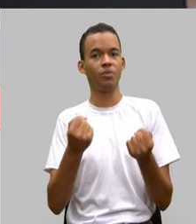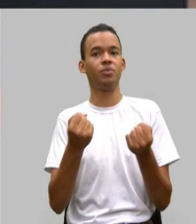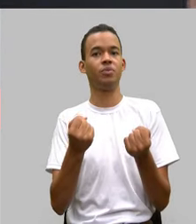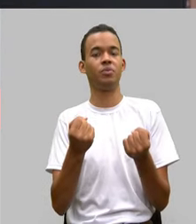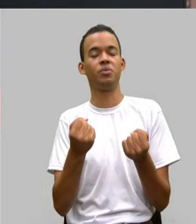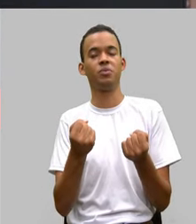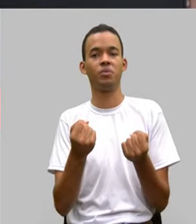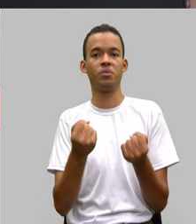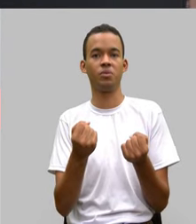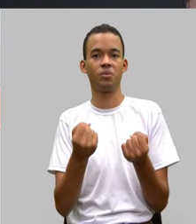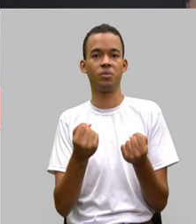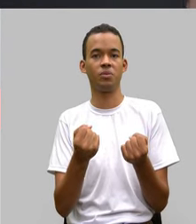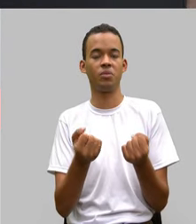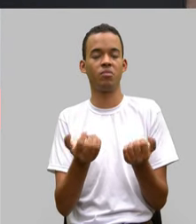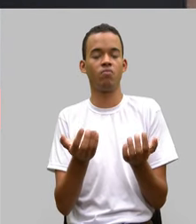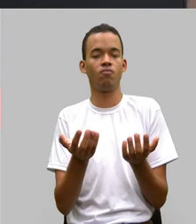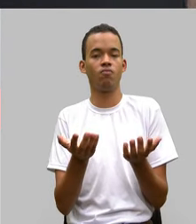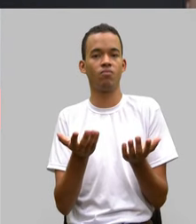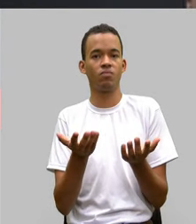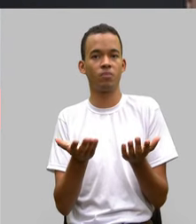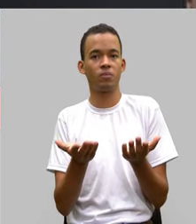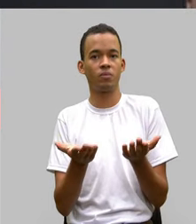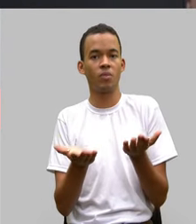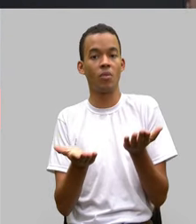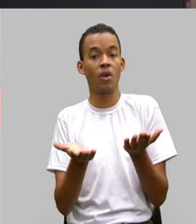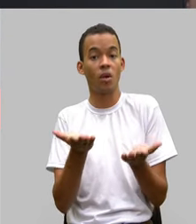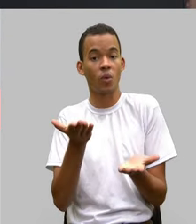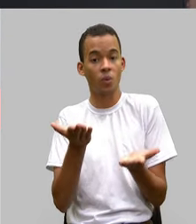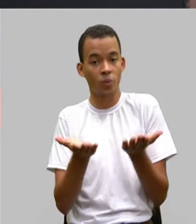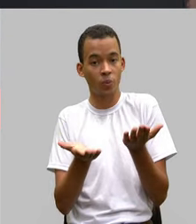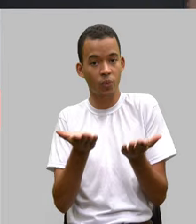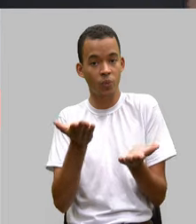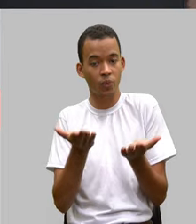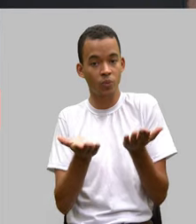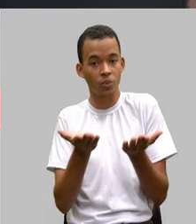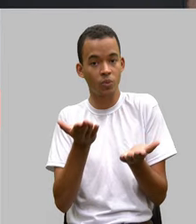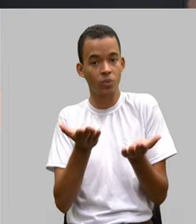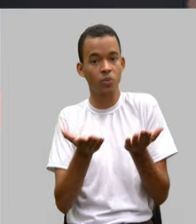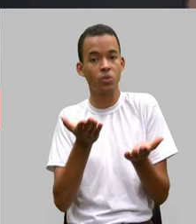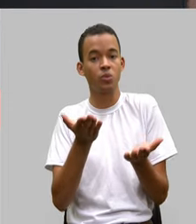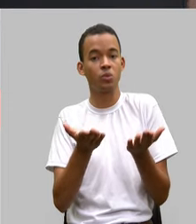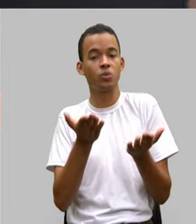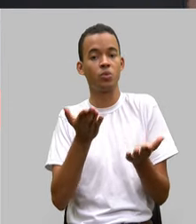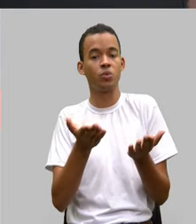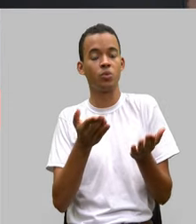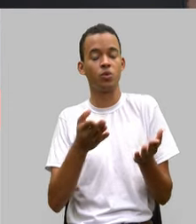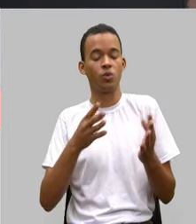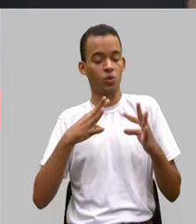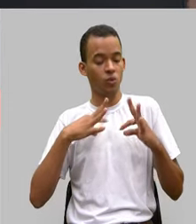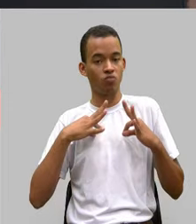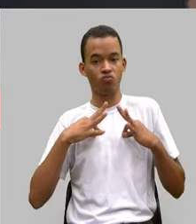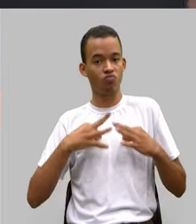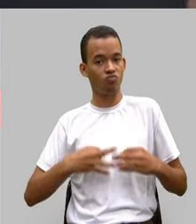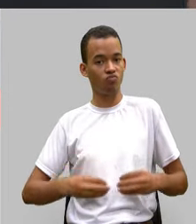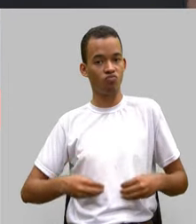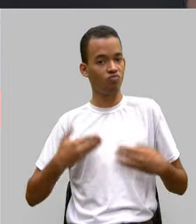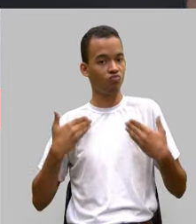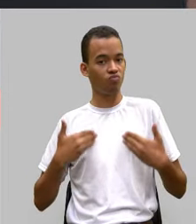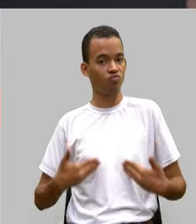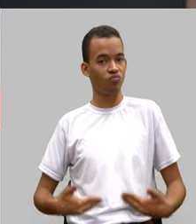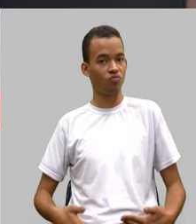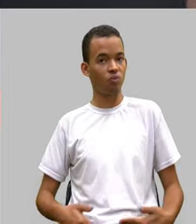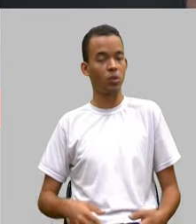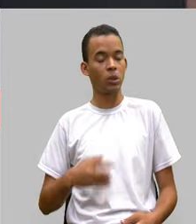da do equilíbrio que ele pode trazer a todas as funções do organismo bom essa foi minha